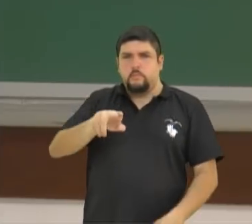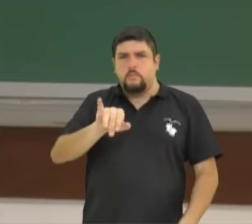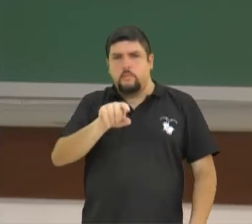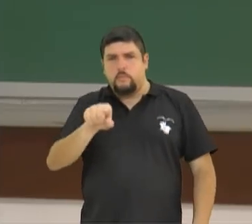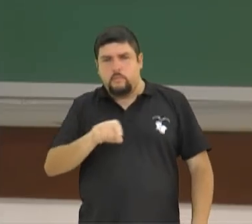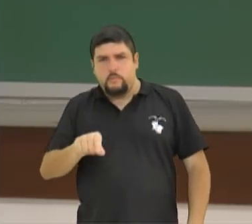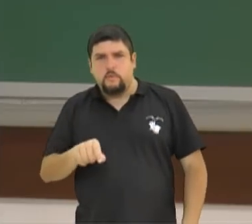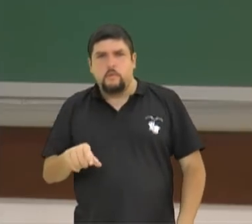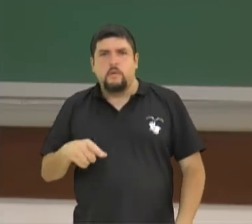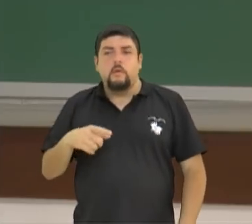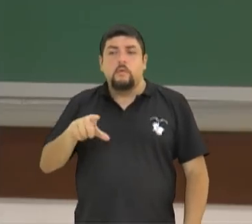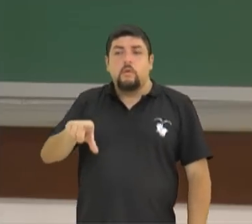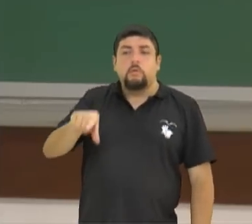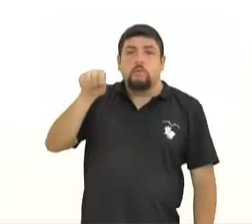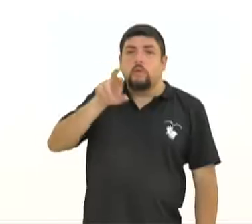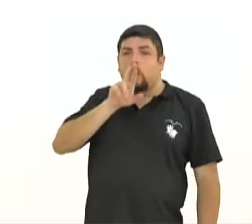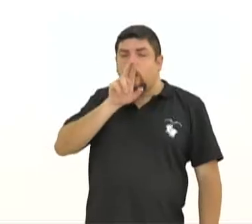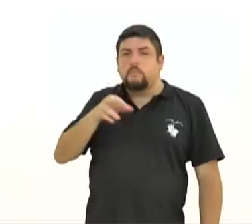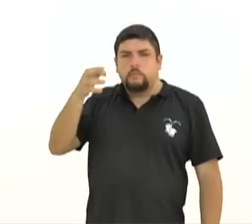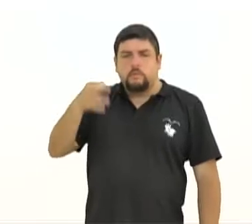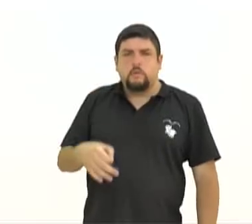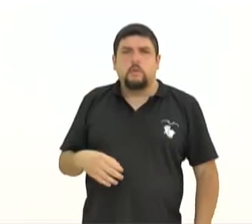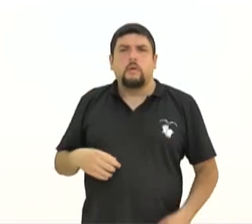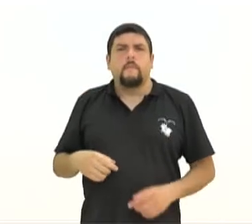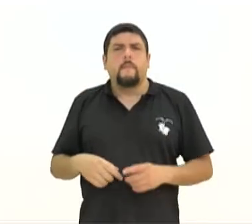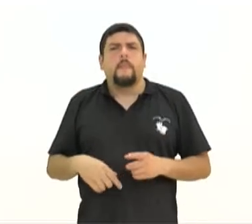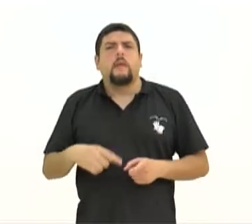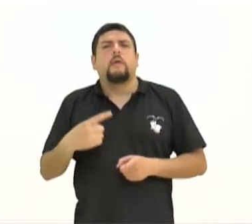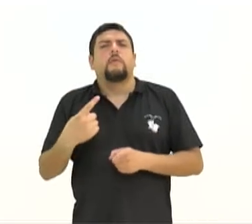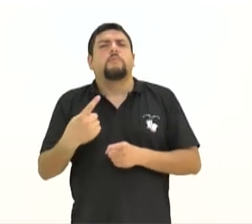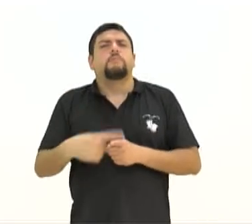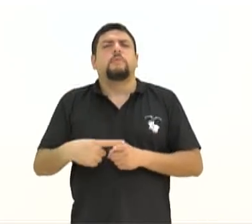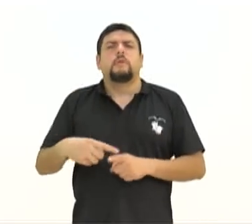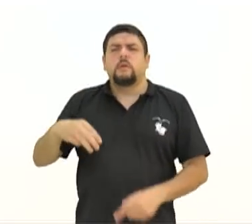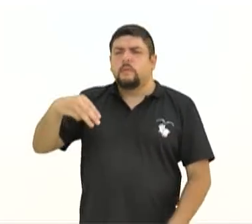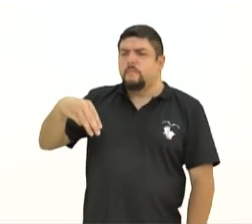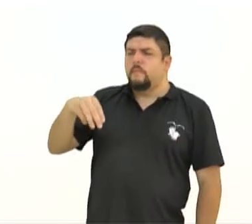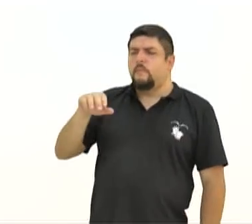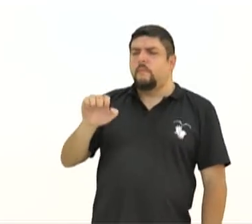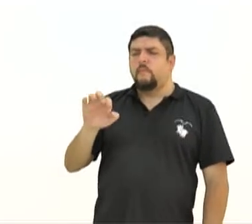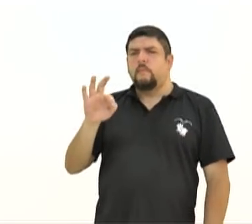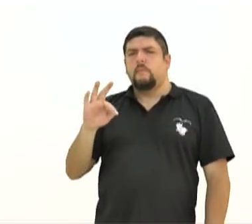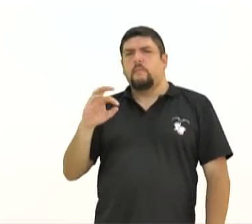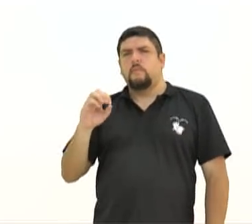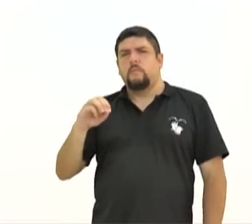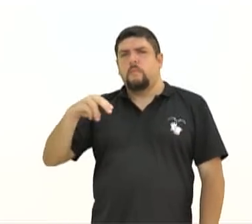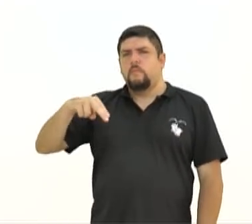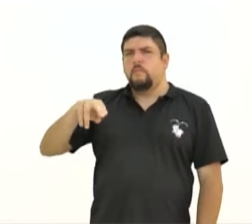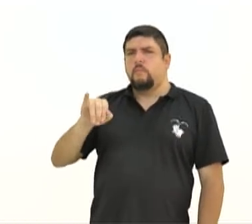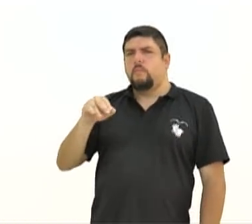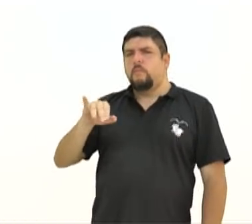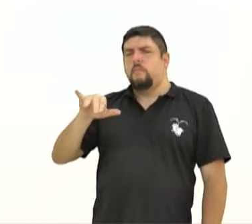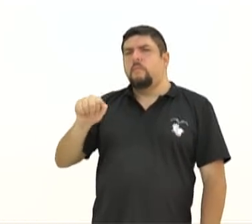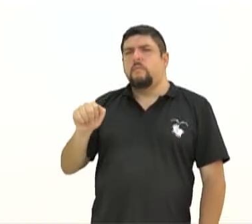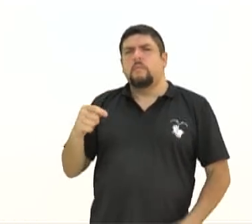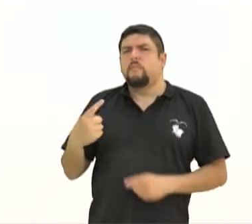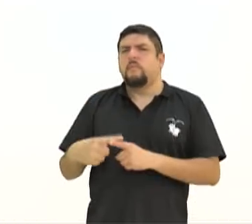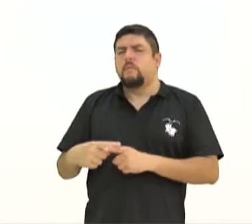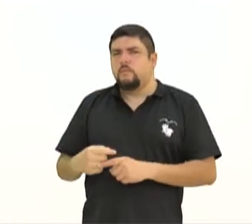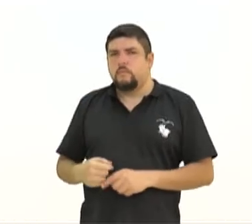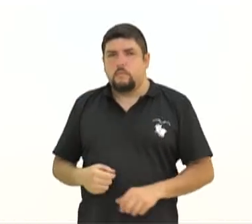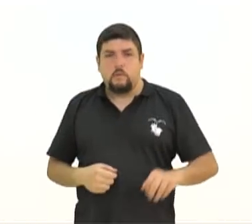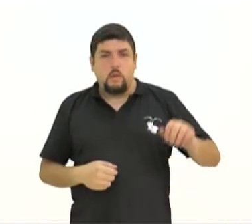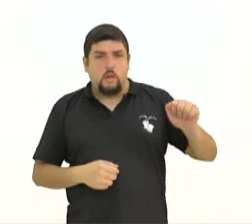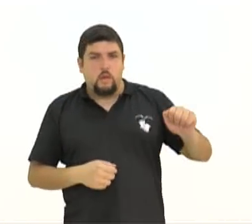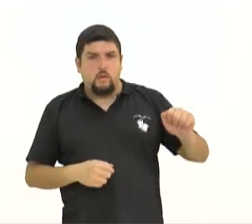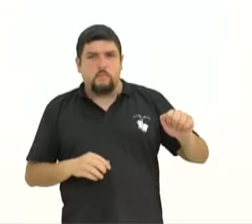escolha, certo? Vocês vão responder: por que há uma metonímia no primeiro balão, né? Alternativa A, indica o autor